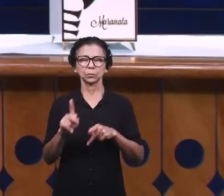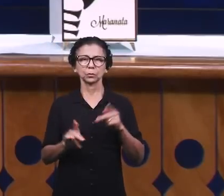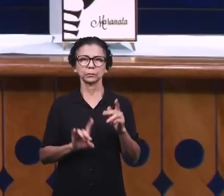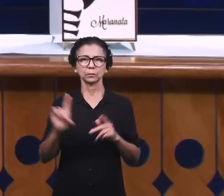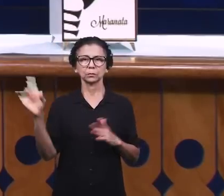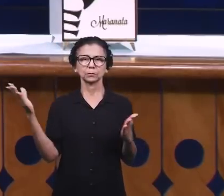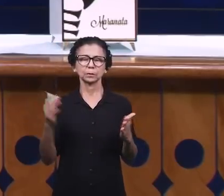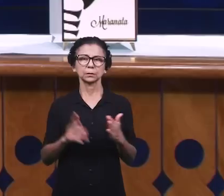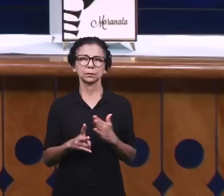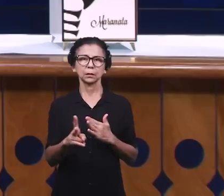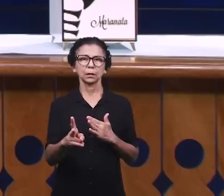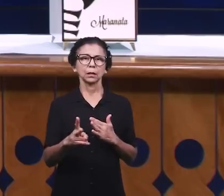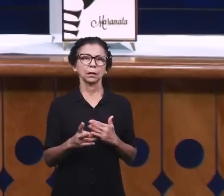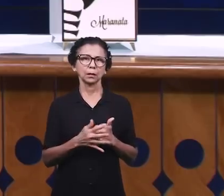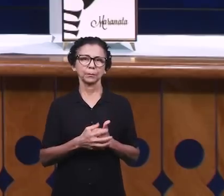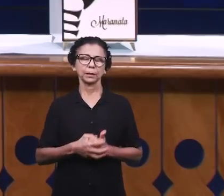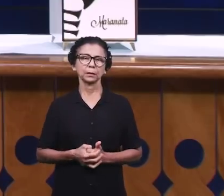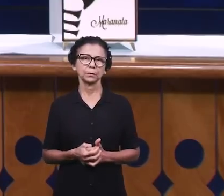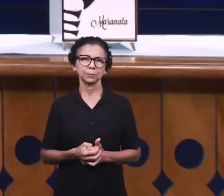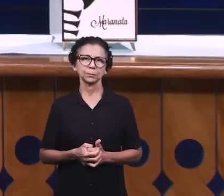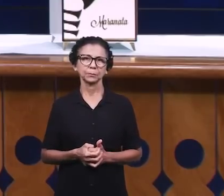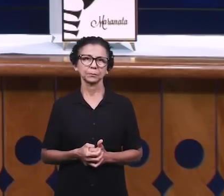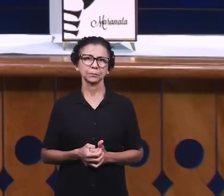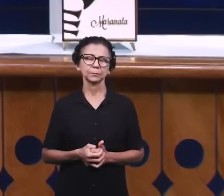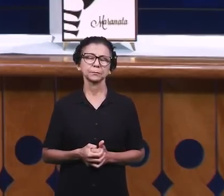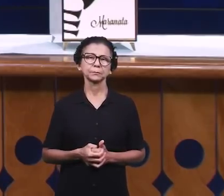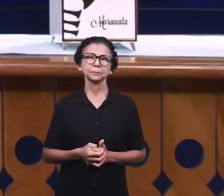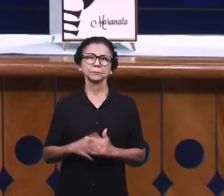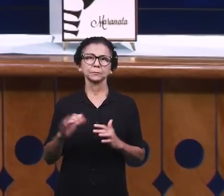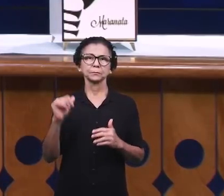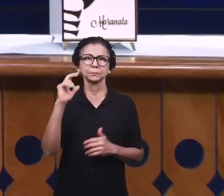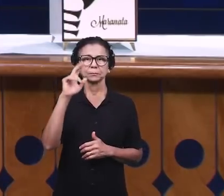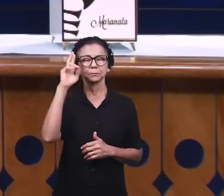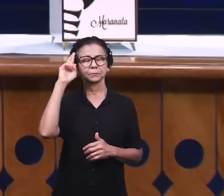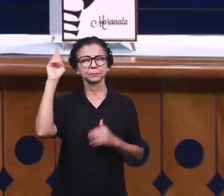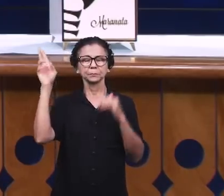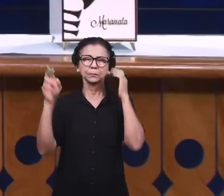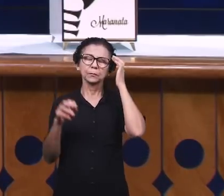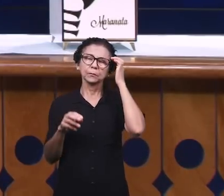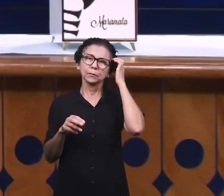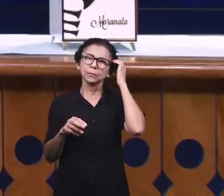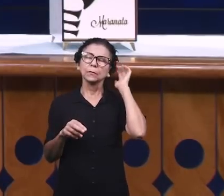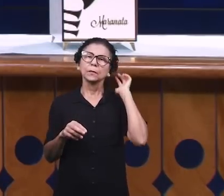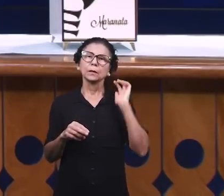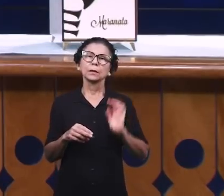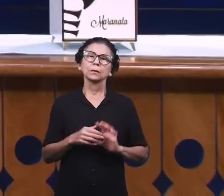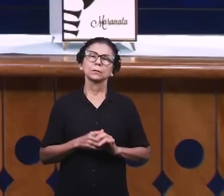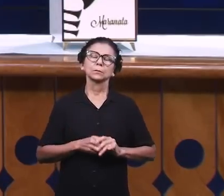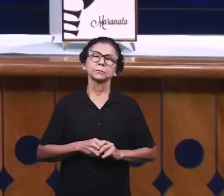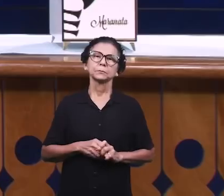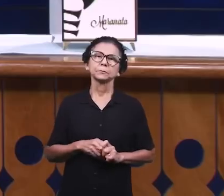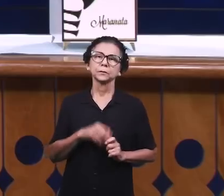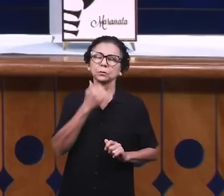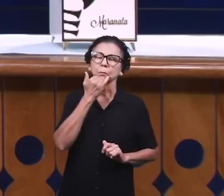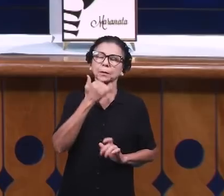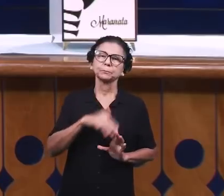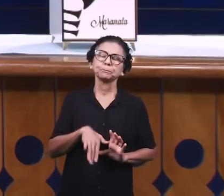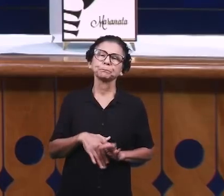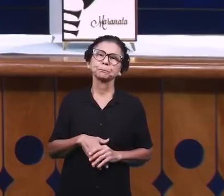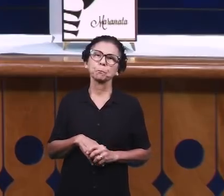Deus, desde agora e para sempre. Amém. Amém. Louvado seja o nome do Senhor. Temos encerrado o culto. Aqueles